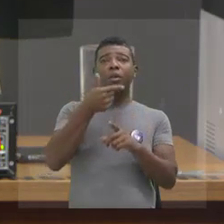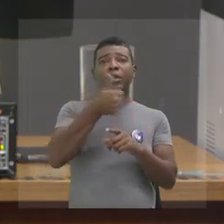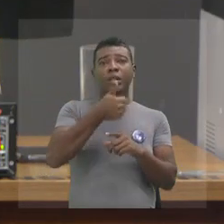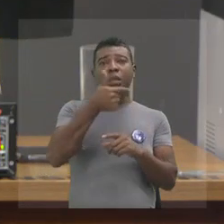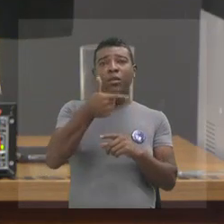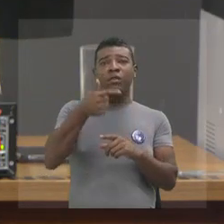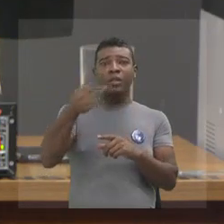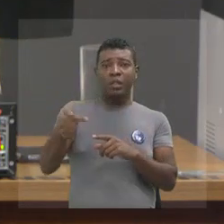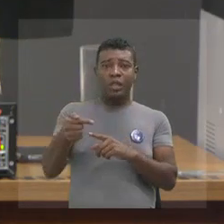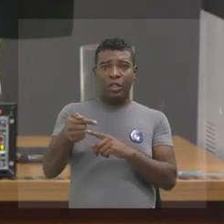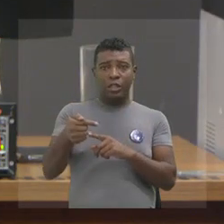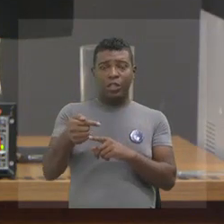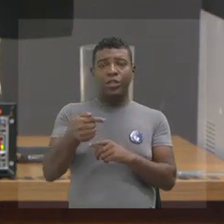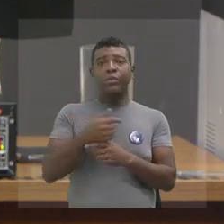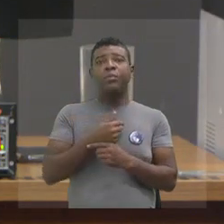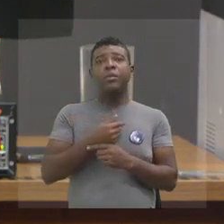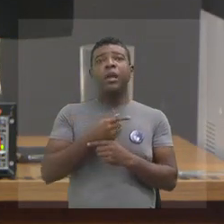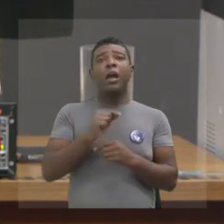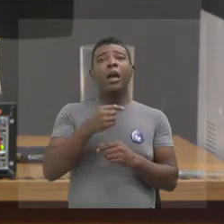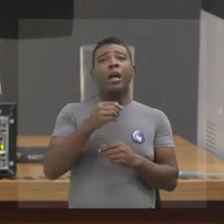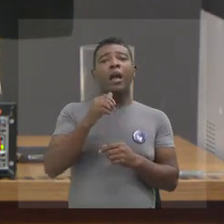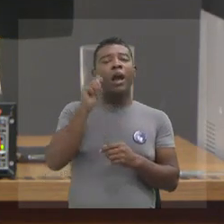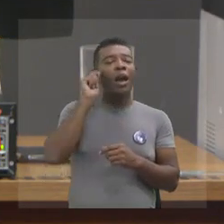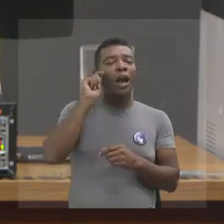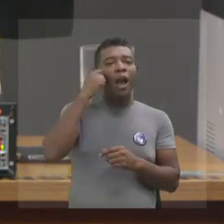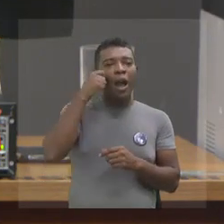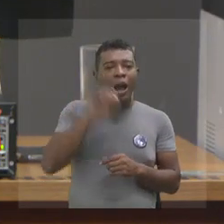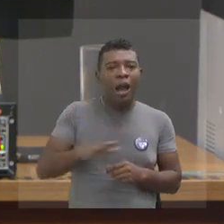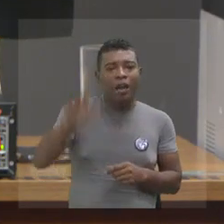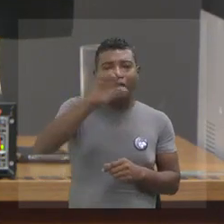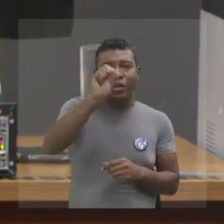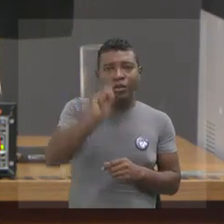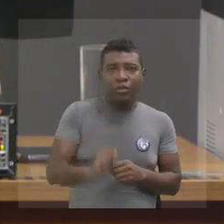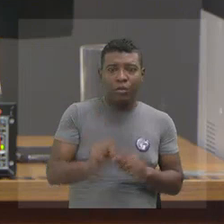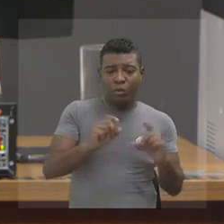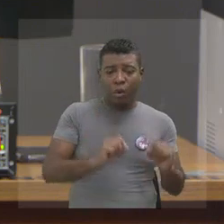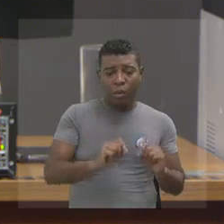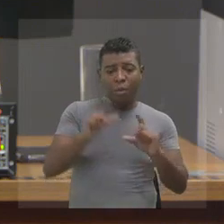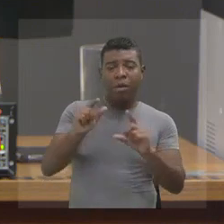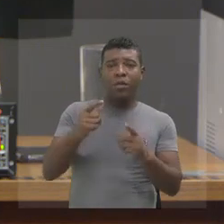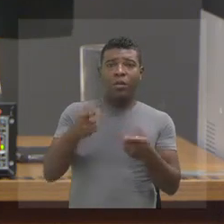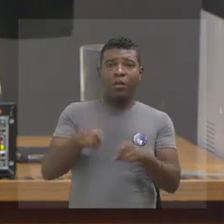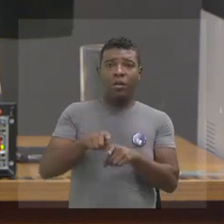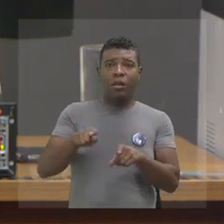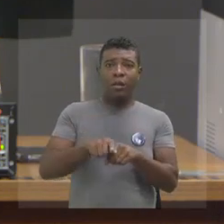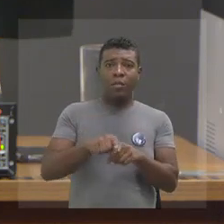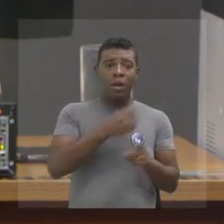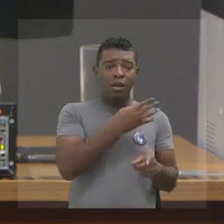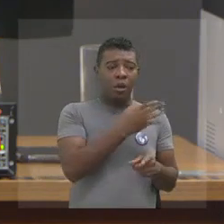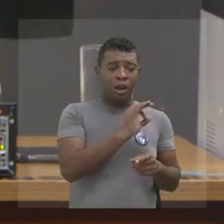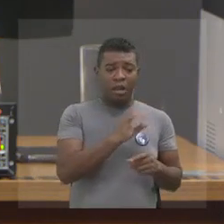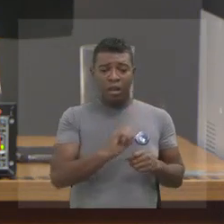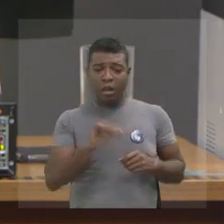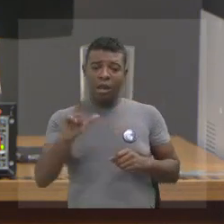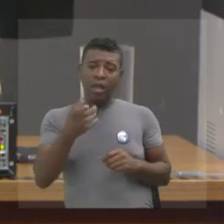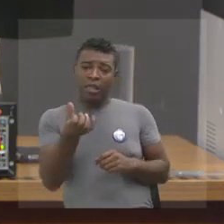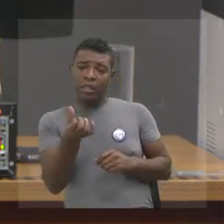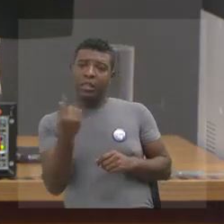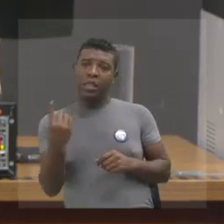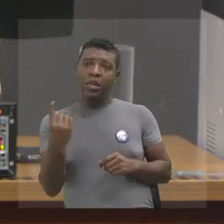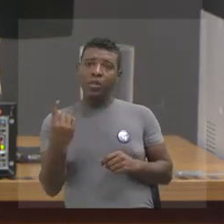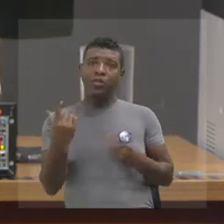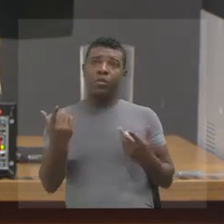África do Sul saiu de 40 para 61 então todos esses né são concorrentes